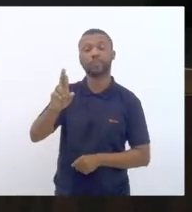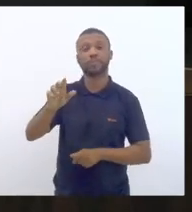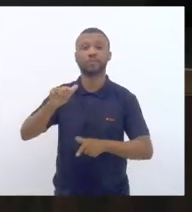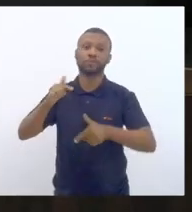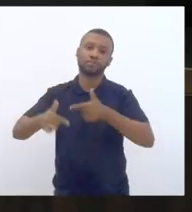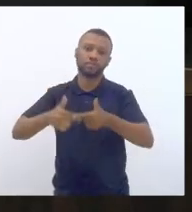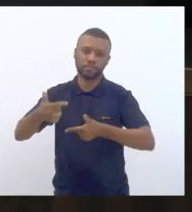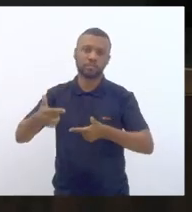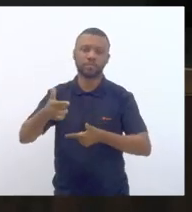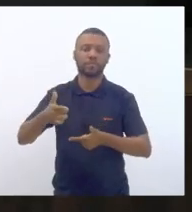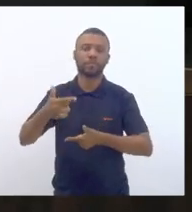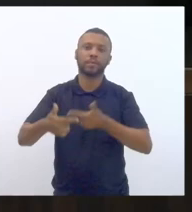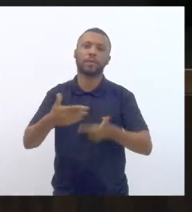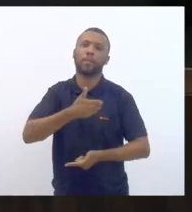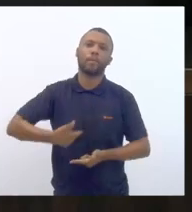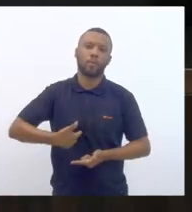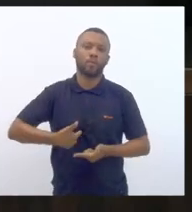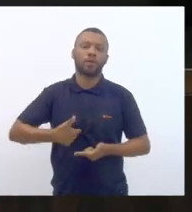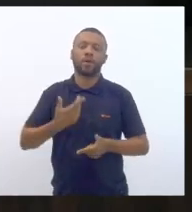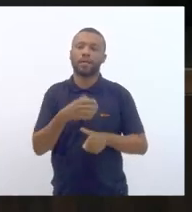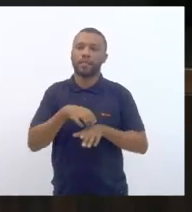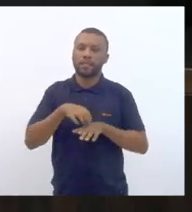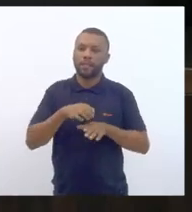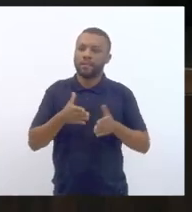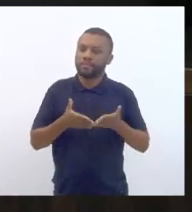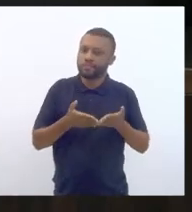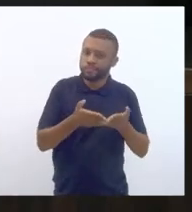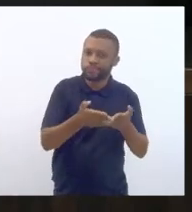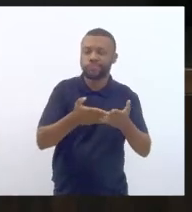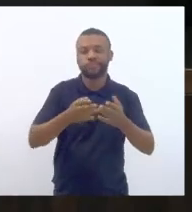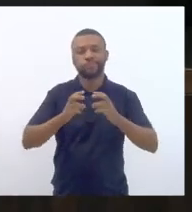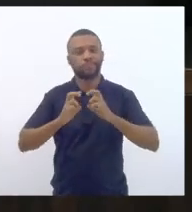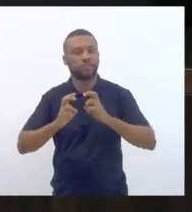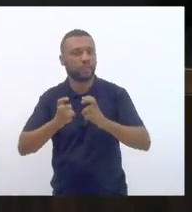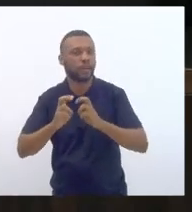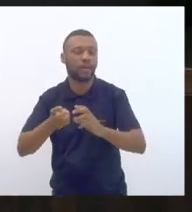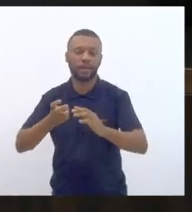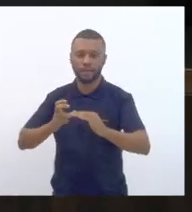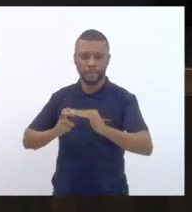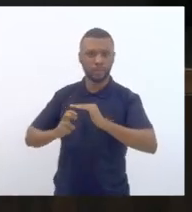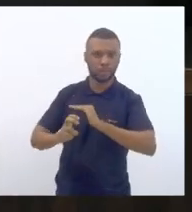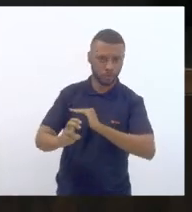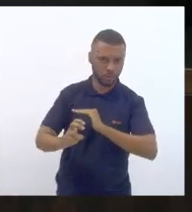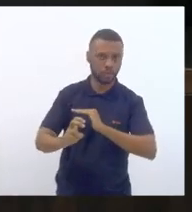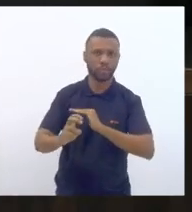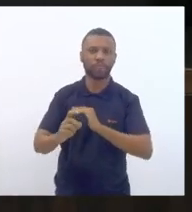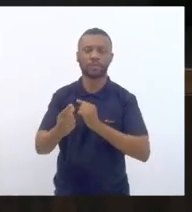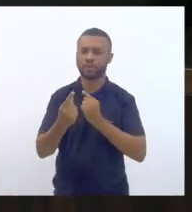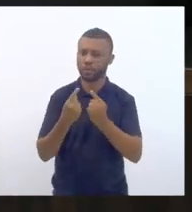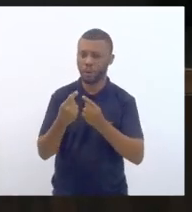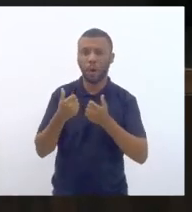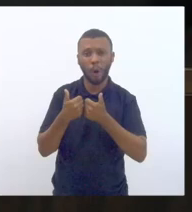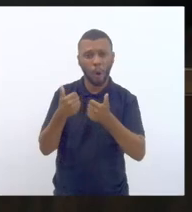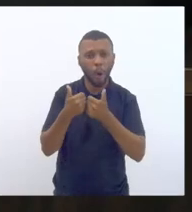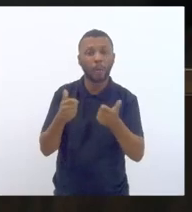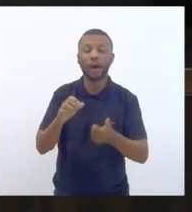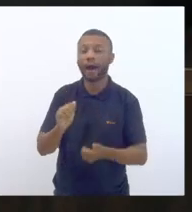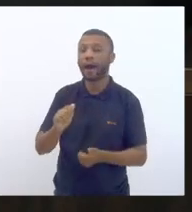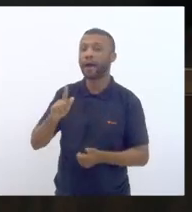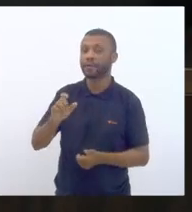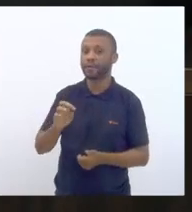Públicos Concedidos de Transporte Aquaviário, Ferroviário, Metroviário e de Rodovias no Estado do Rio de Janeiro,